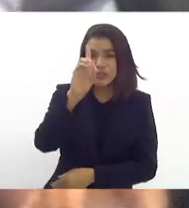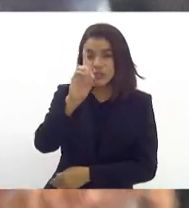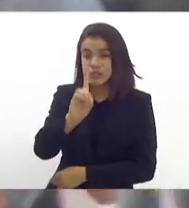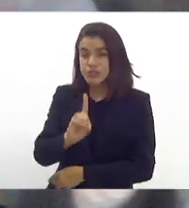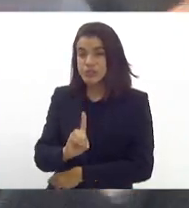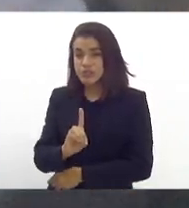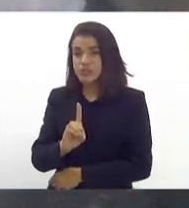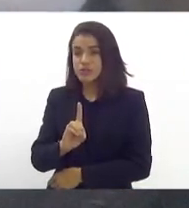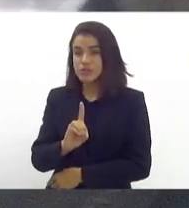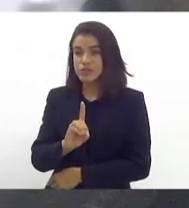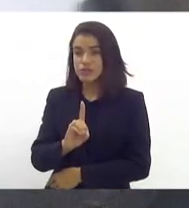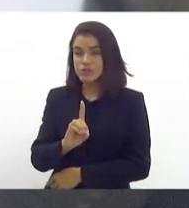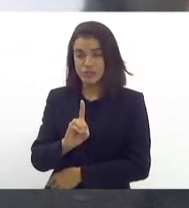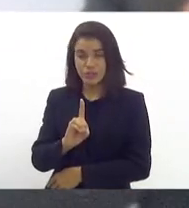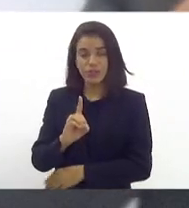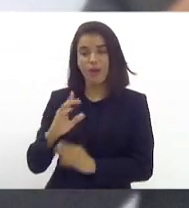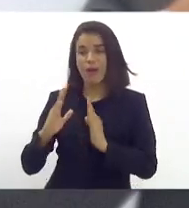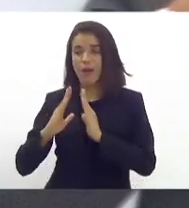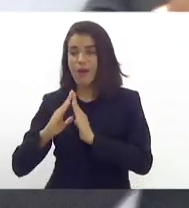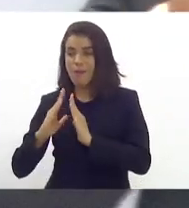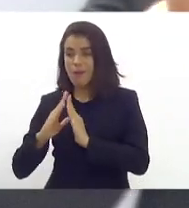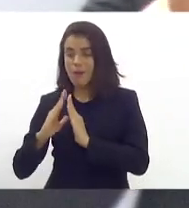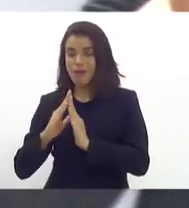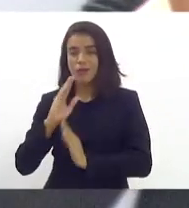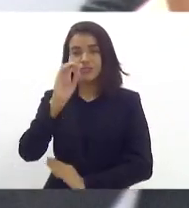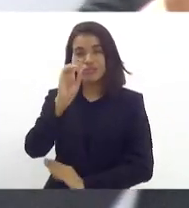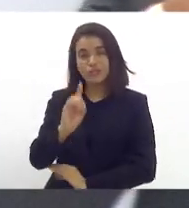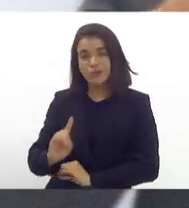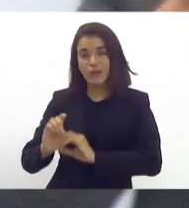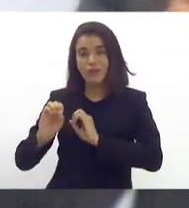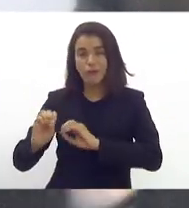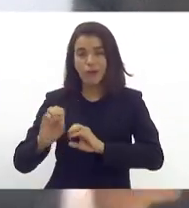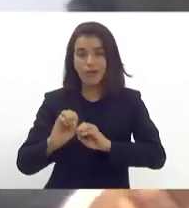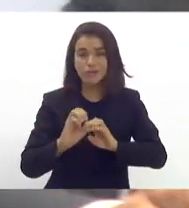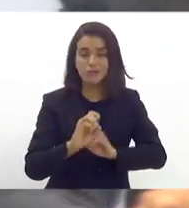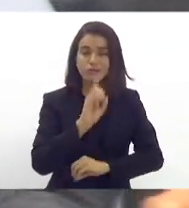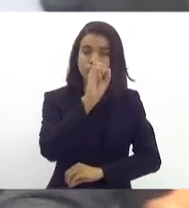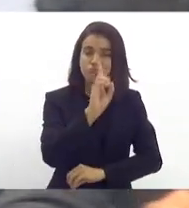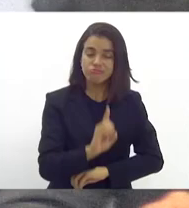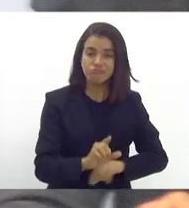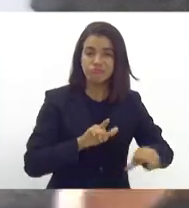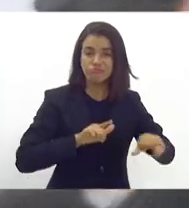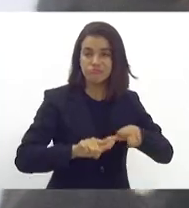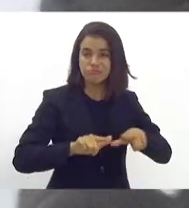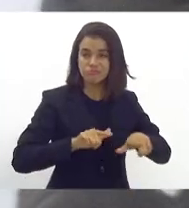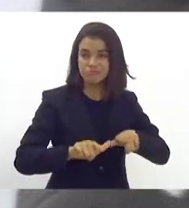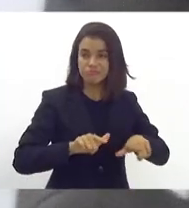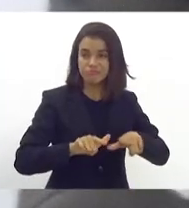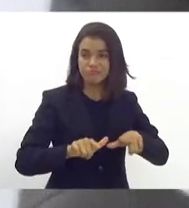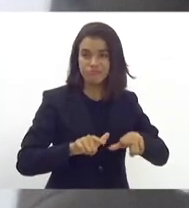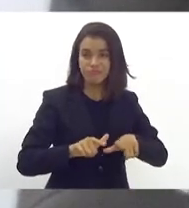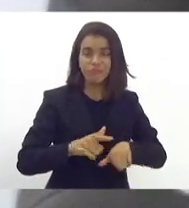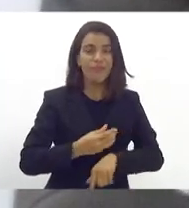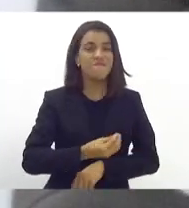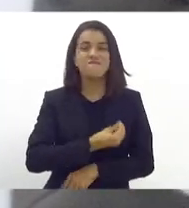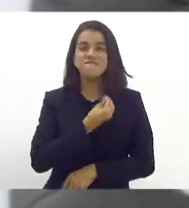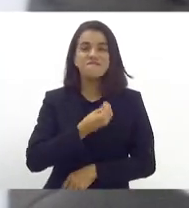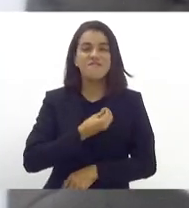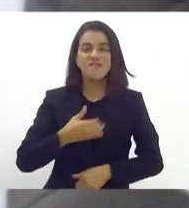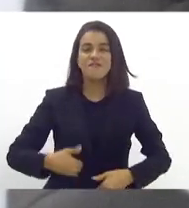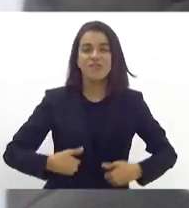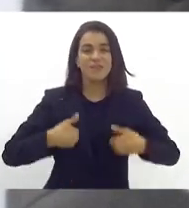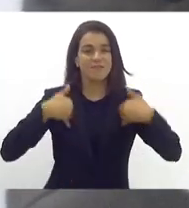a à moradia tenha direito à educação tenho direito a trabalho viver com